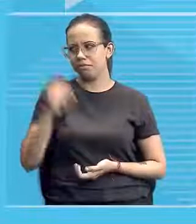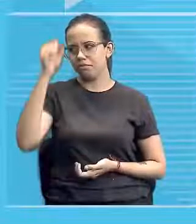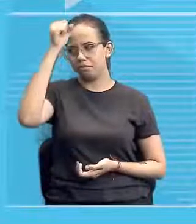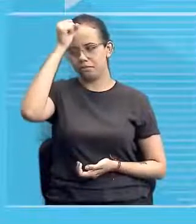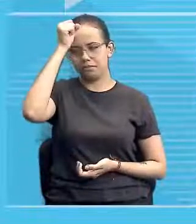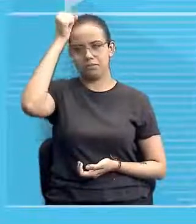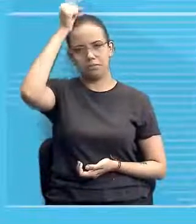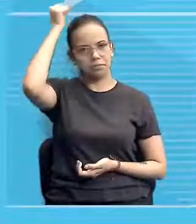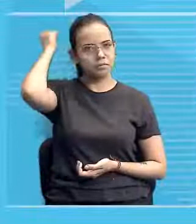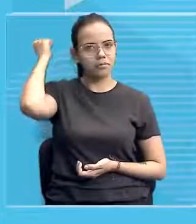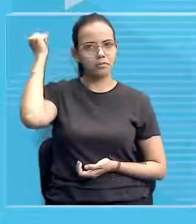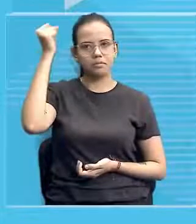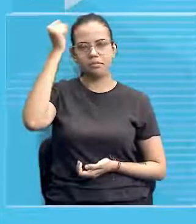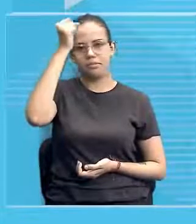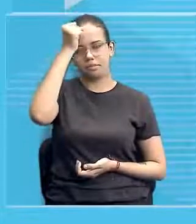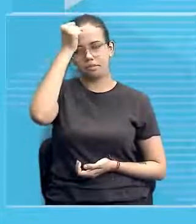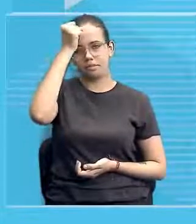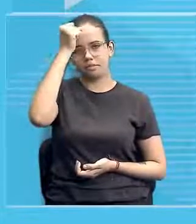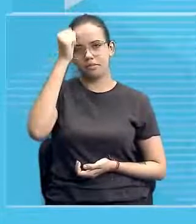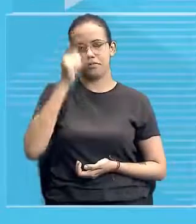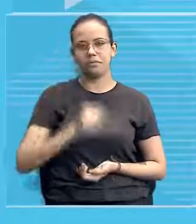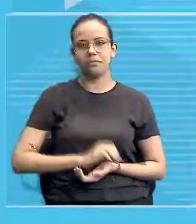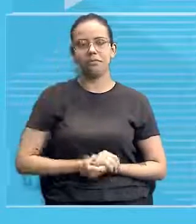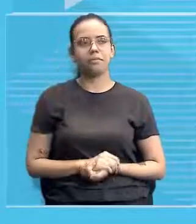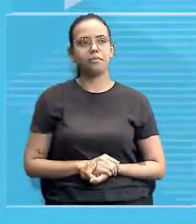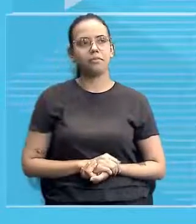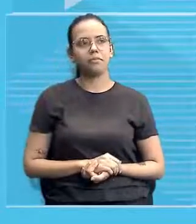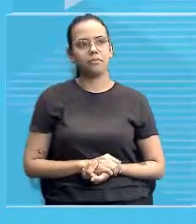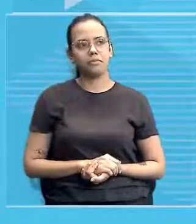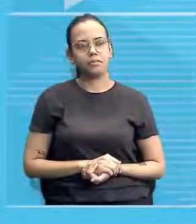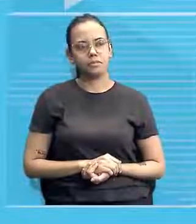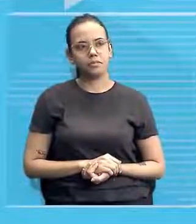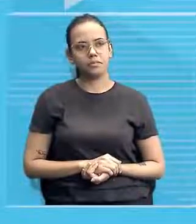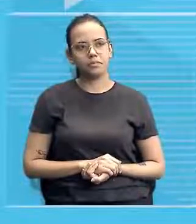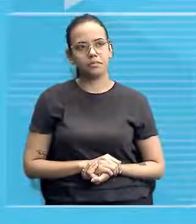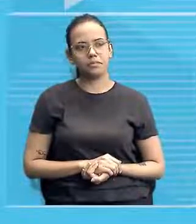Nós temos duas dimensões